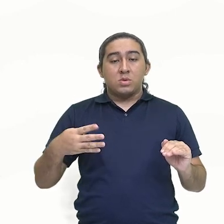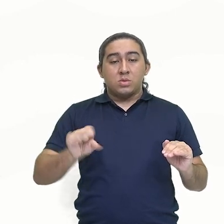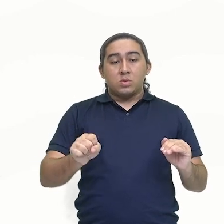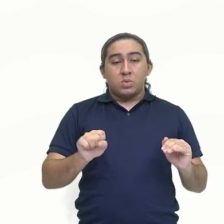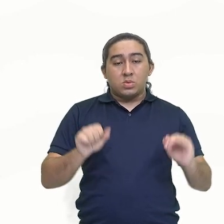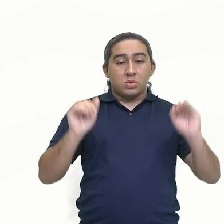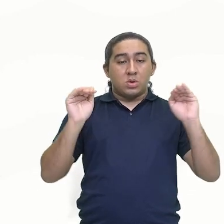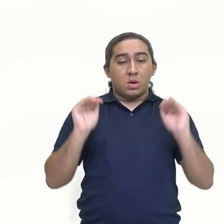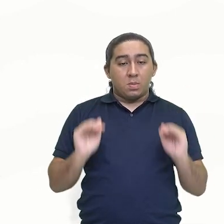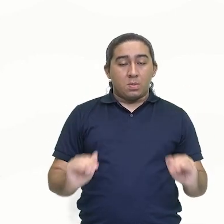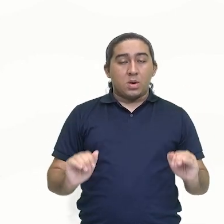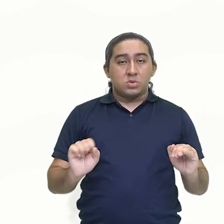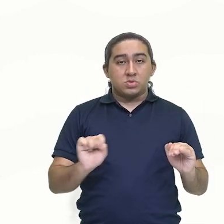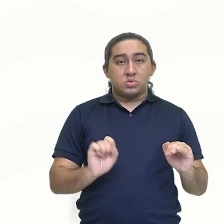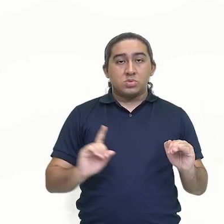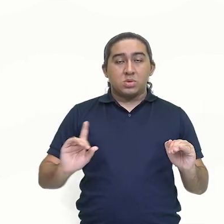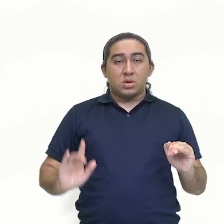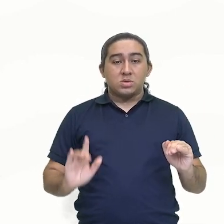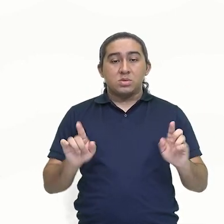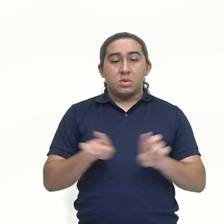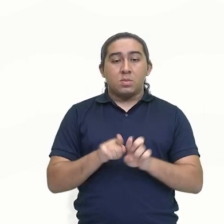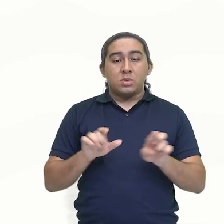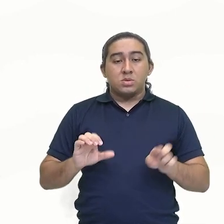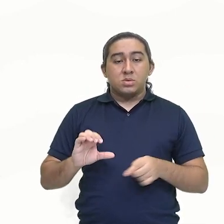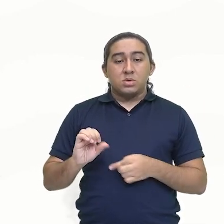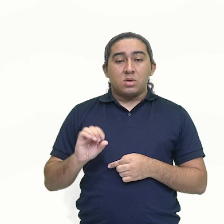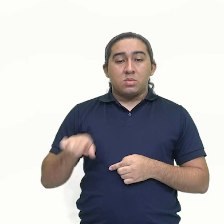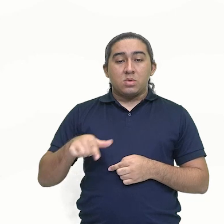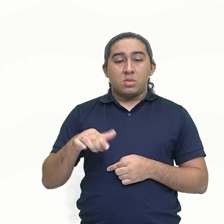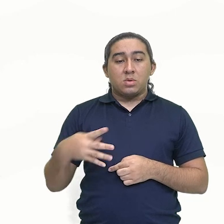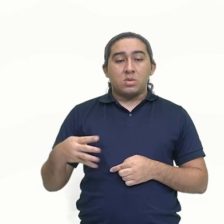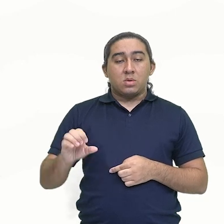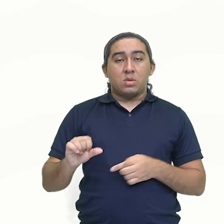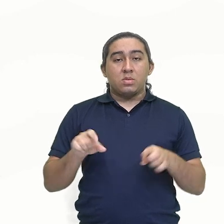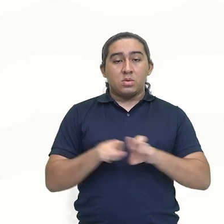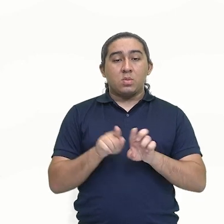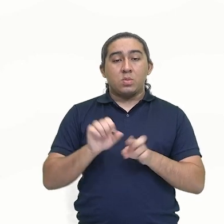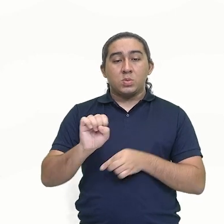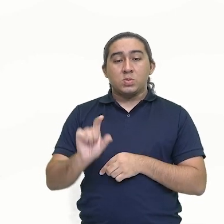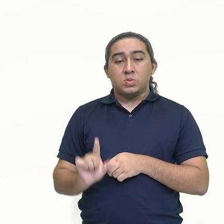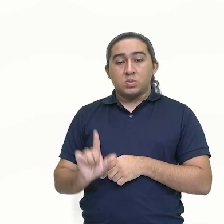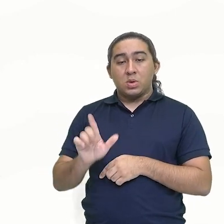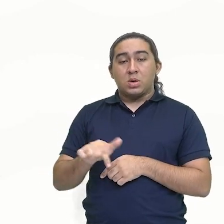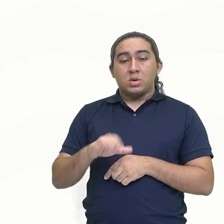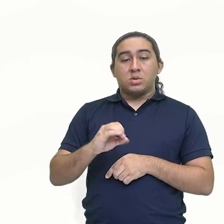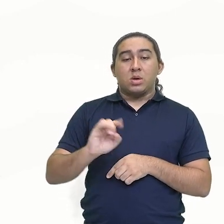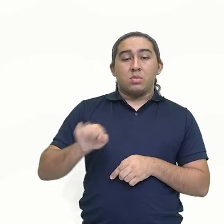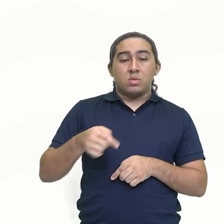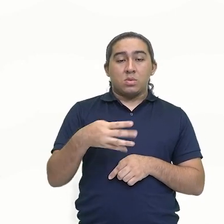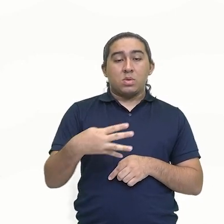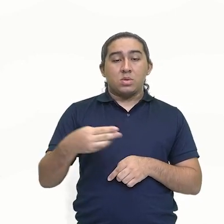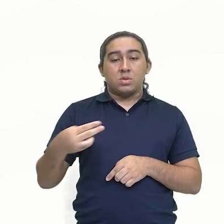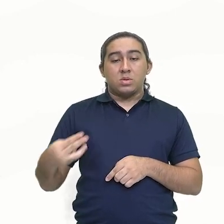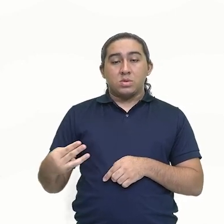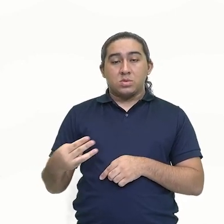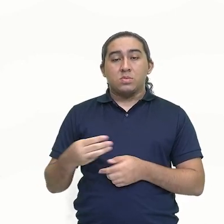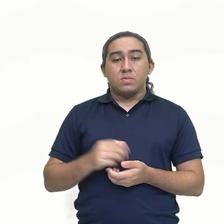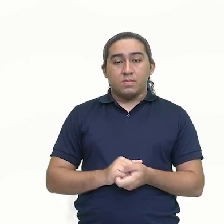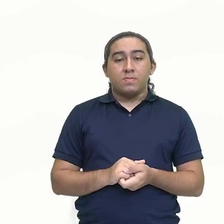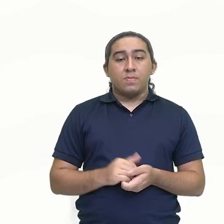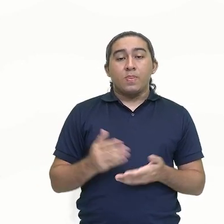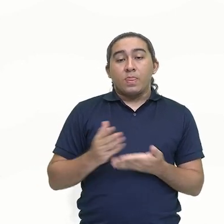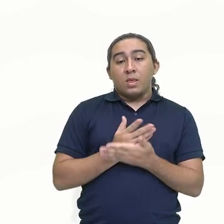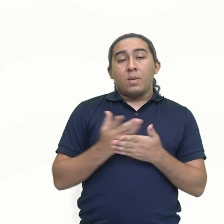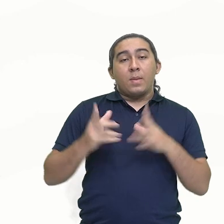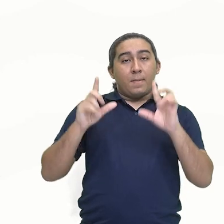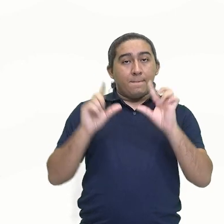0,48. A região Sudeste, 0,49. E a região Sul, 0,43. Então, algumas regiões estão abaixo